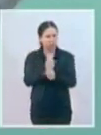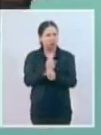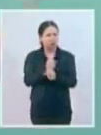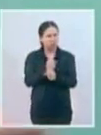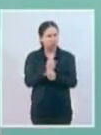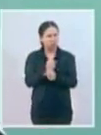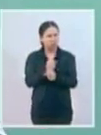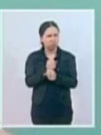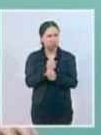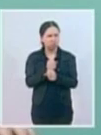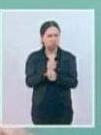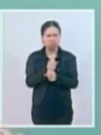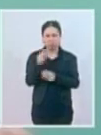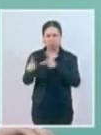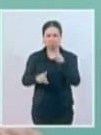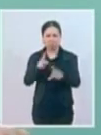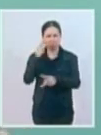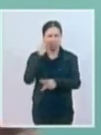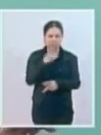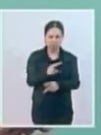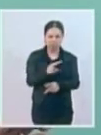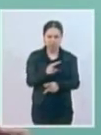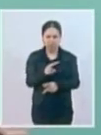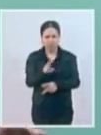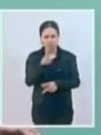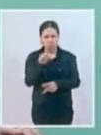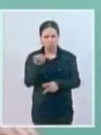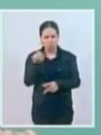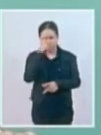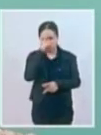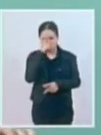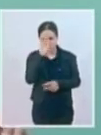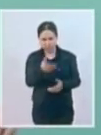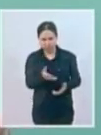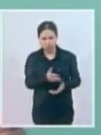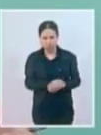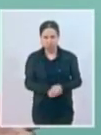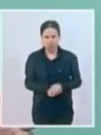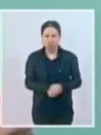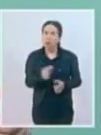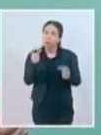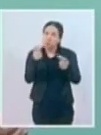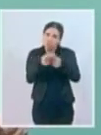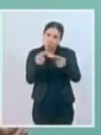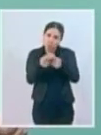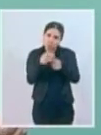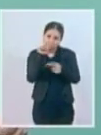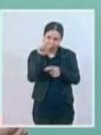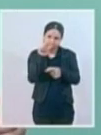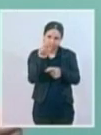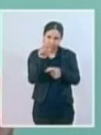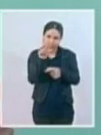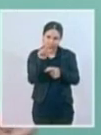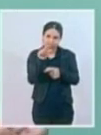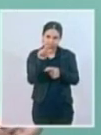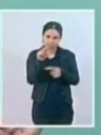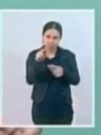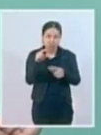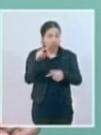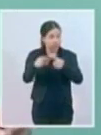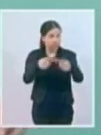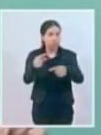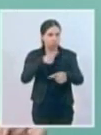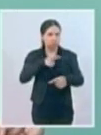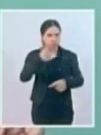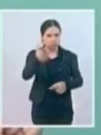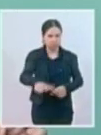o contingente populacional e a quantidade de UAIs em Uberlândia, sim, ainda não é um número tão simbólico, mas irão mais. Nós tivemos